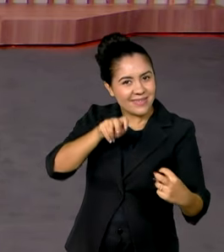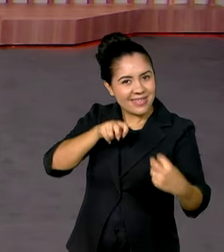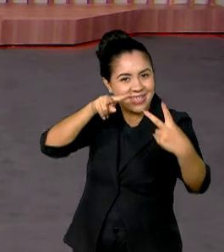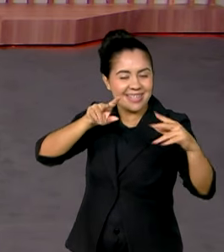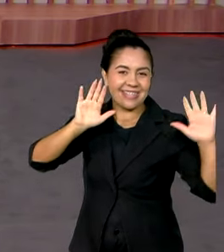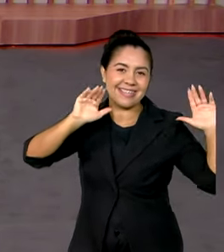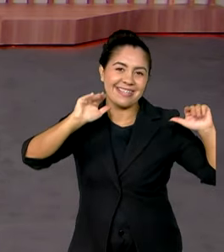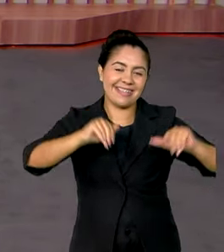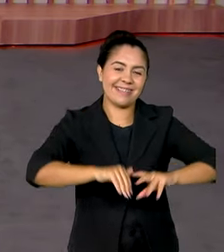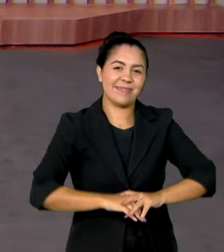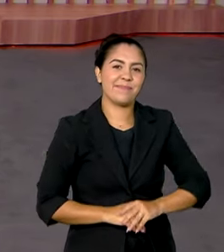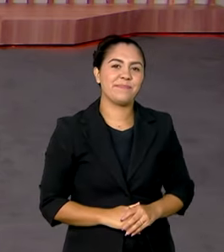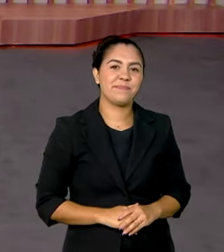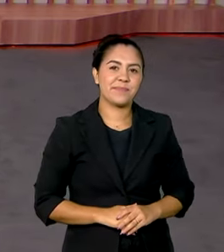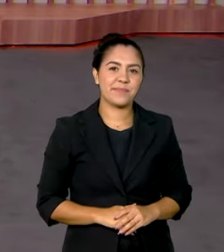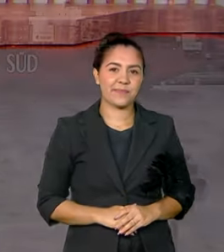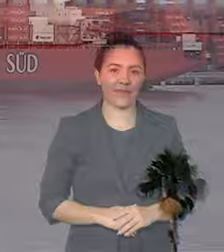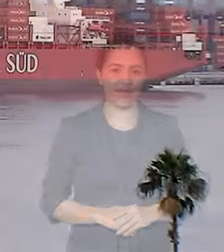próxima. Tchau!